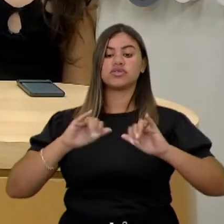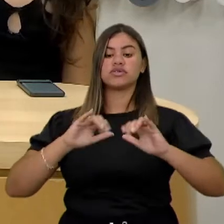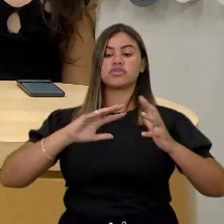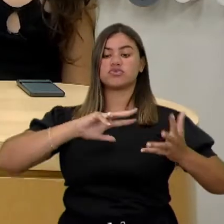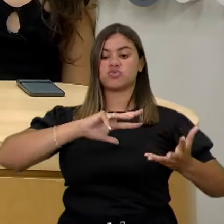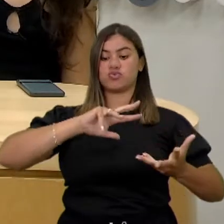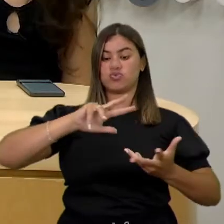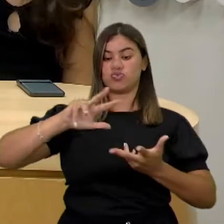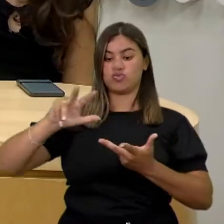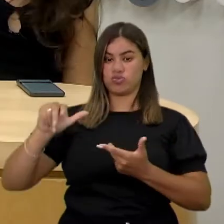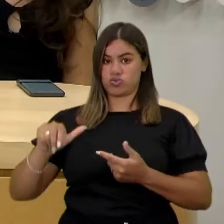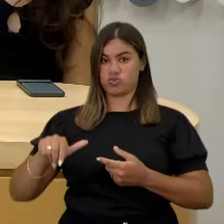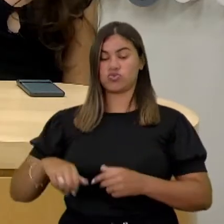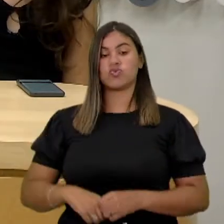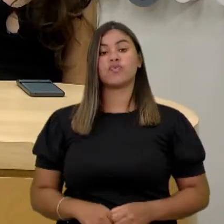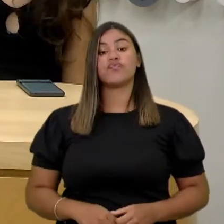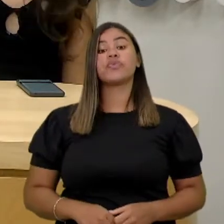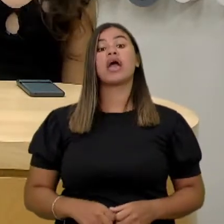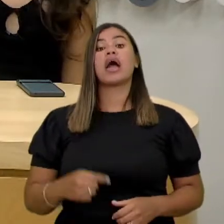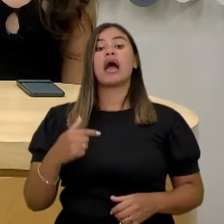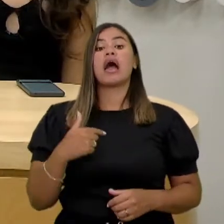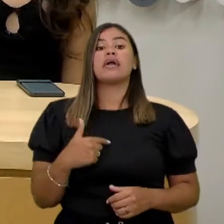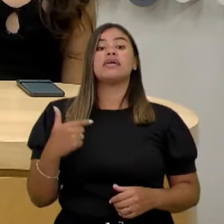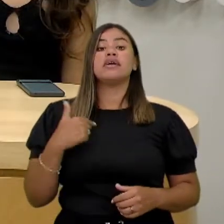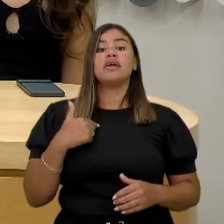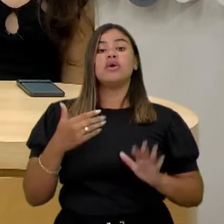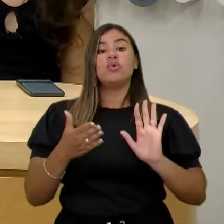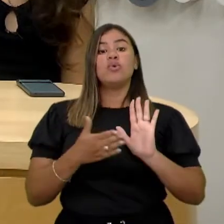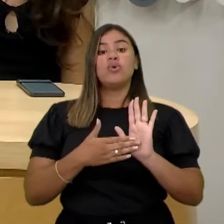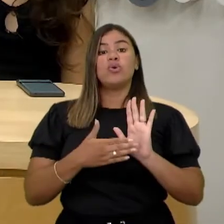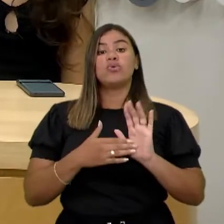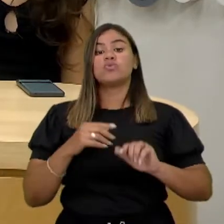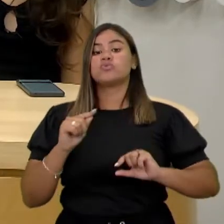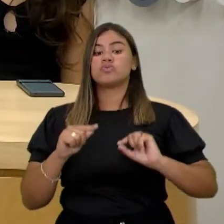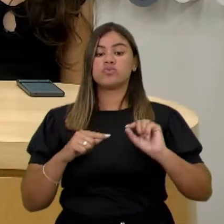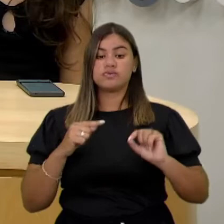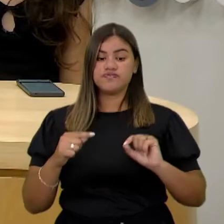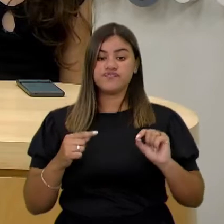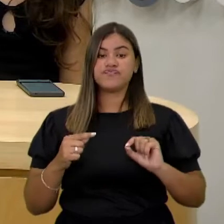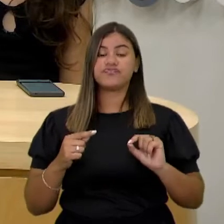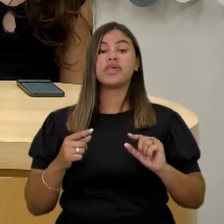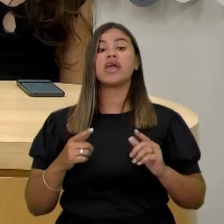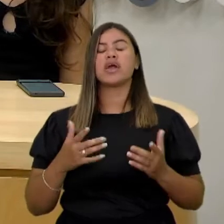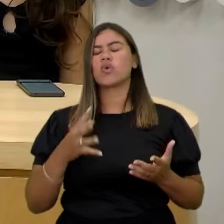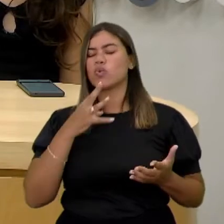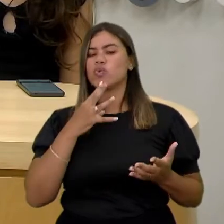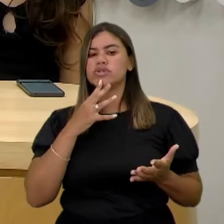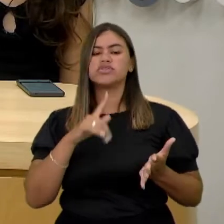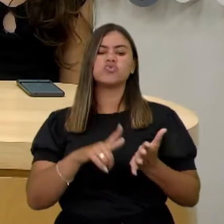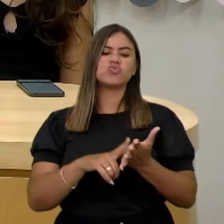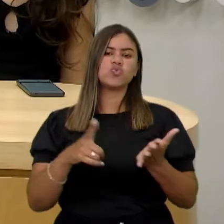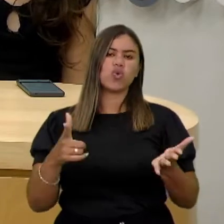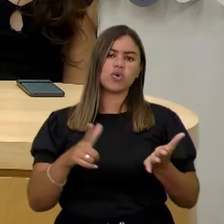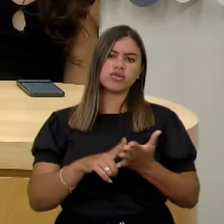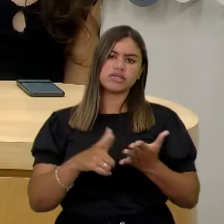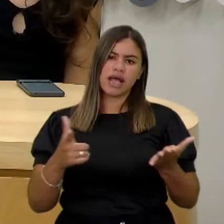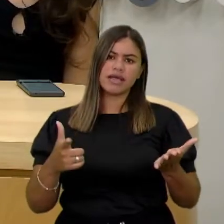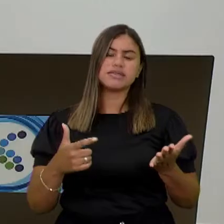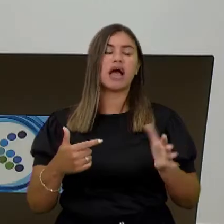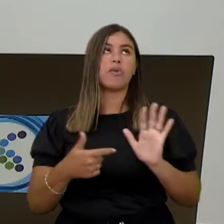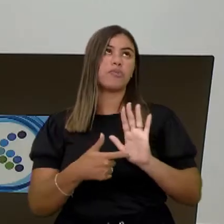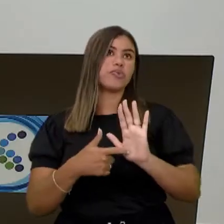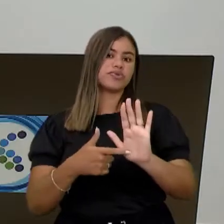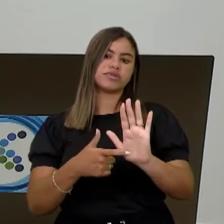queridos estudantes? Eu propus que os estudantes conhecessem alguns jornais, então apresentei para eles alguns títulos de jornais,